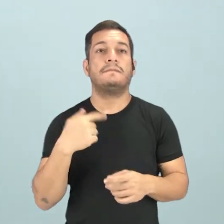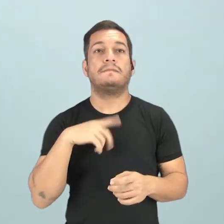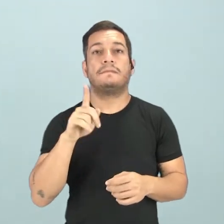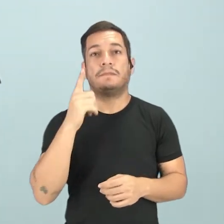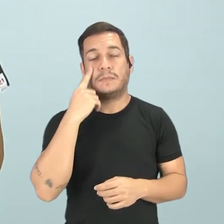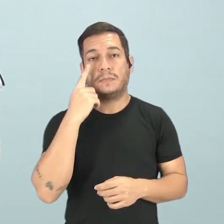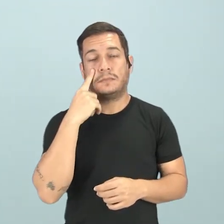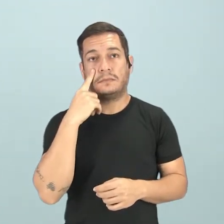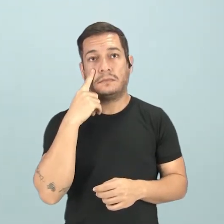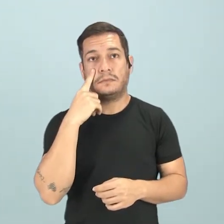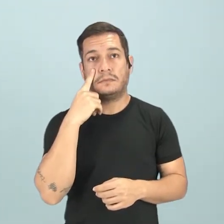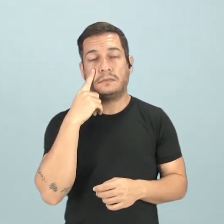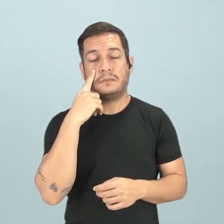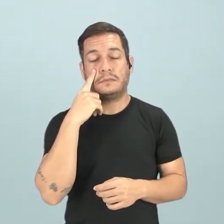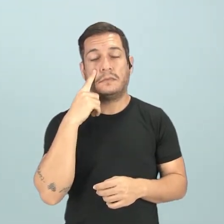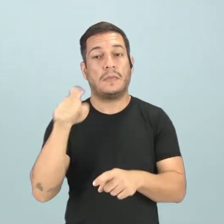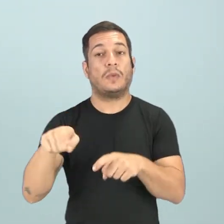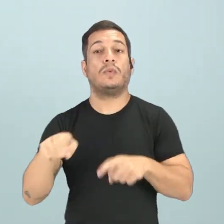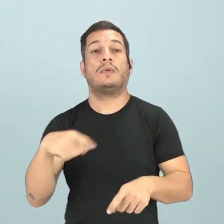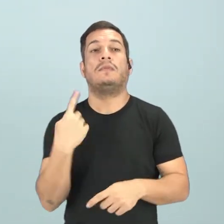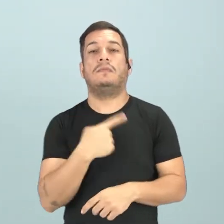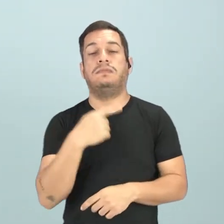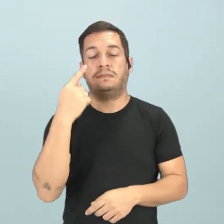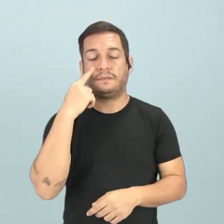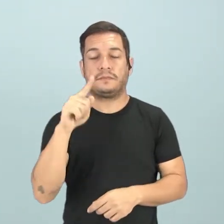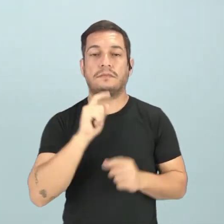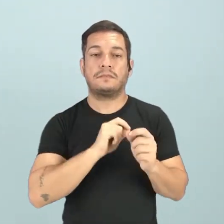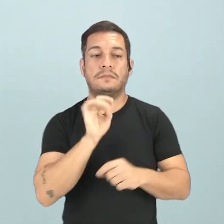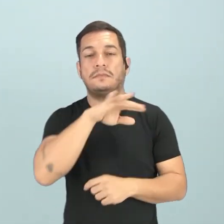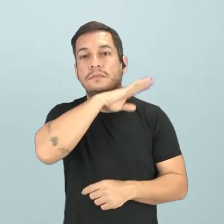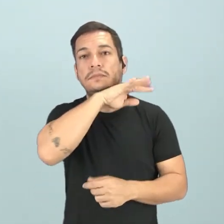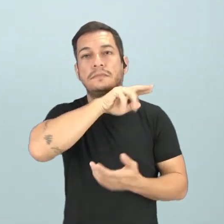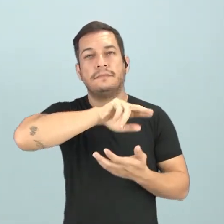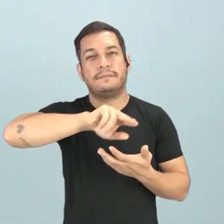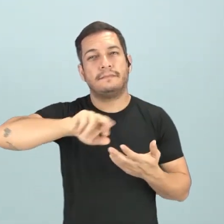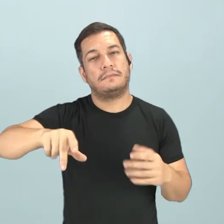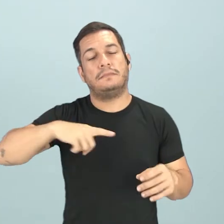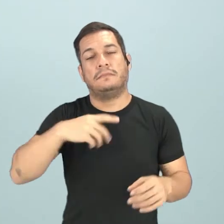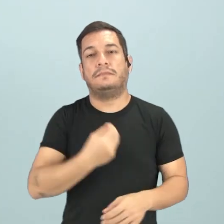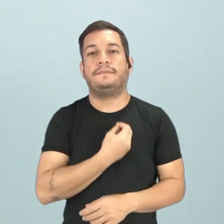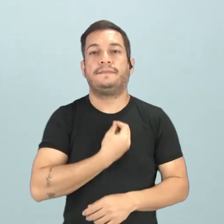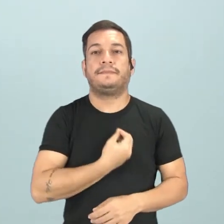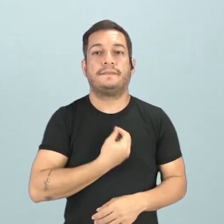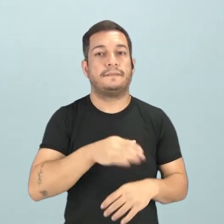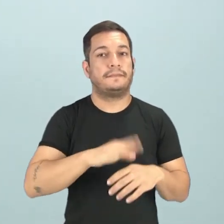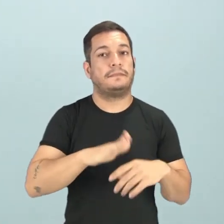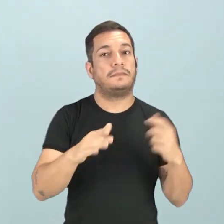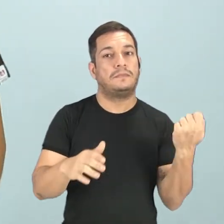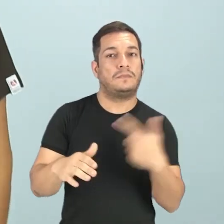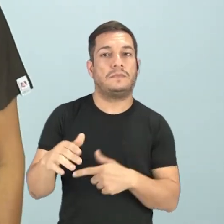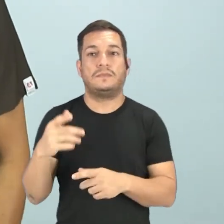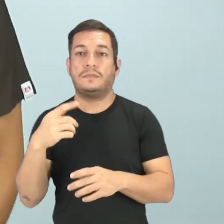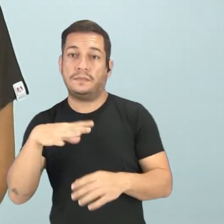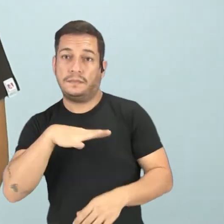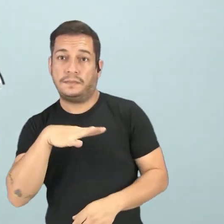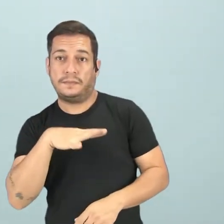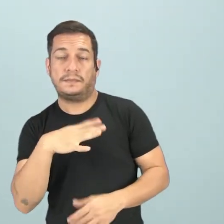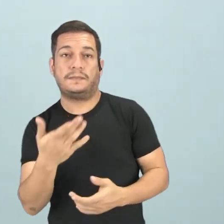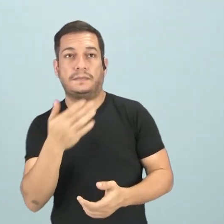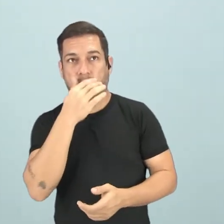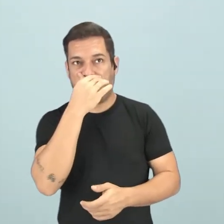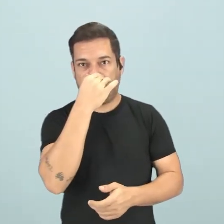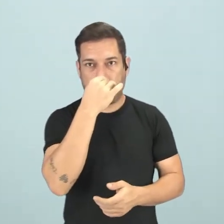paisagem rural, nós vimos que a fauna ela tem uma presença muito maior, né, do que na paisagem urbana,